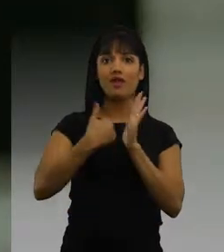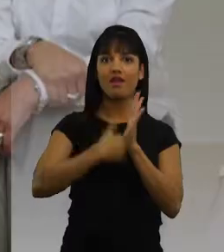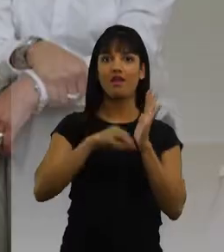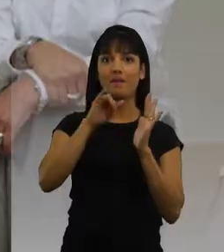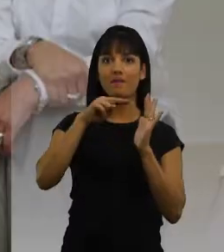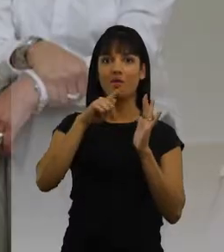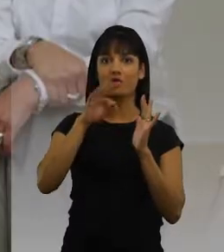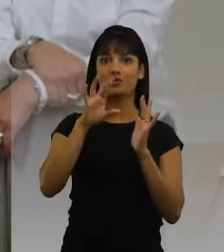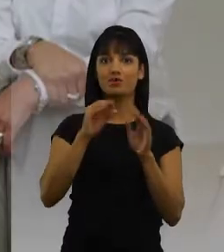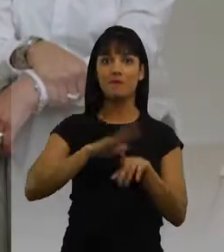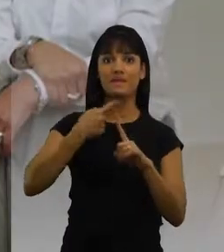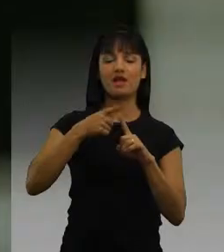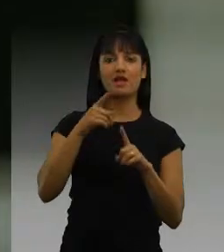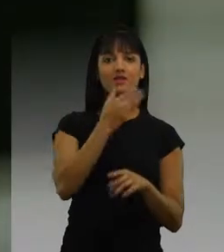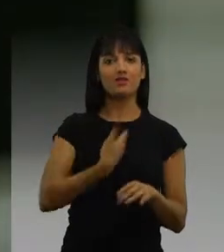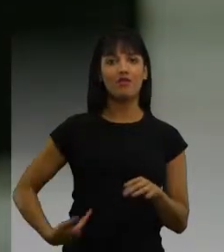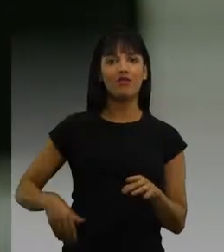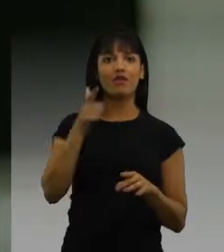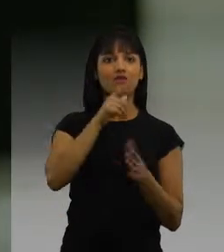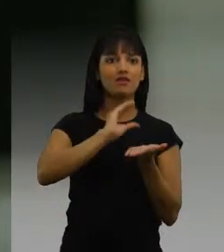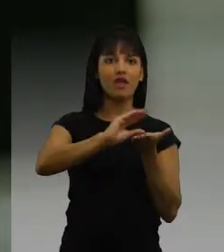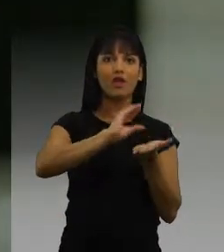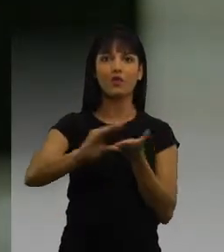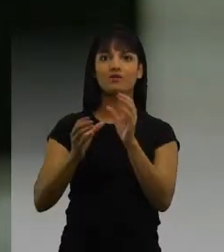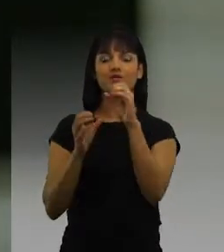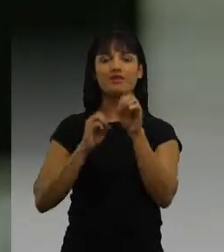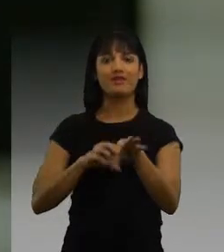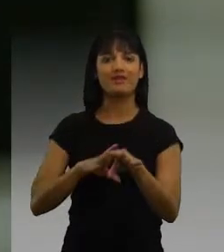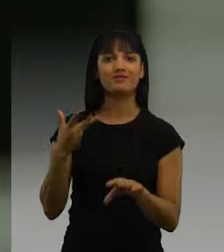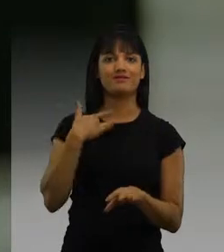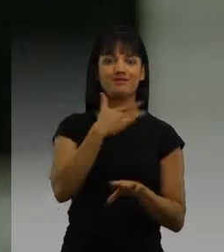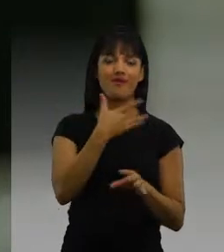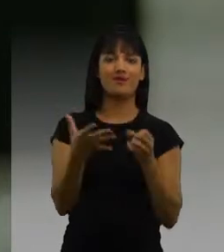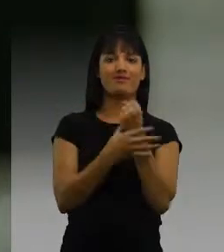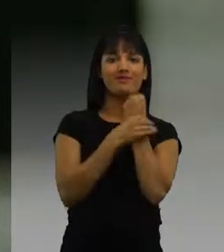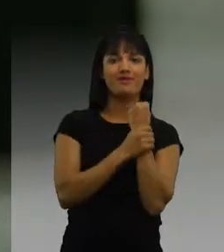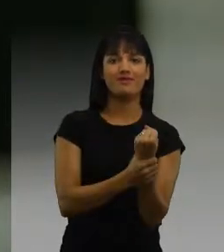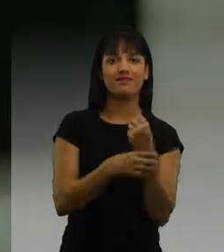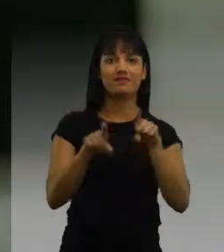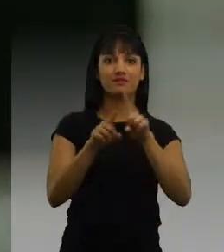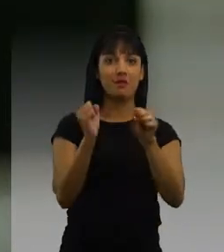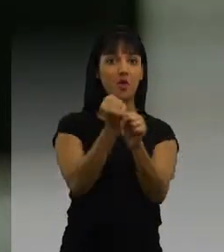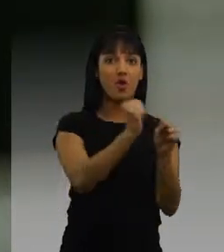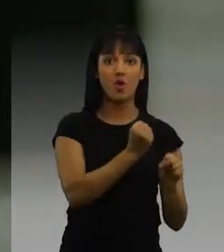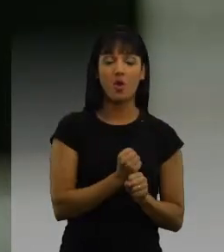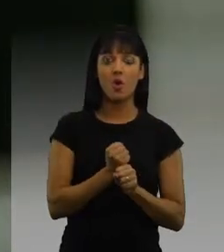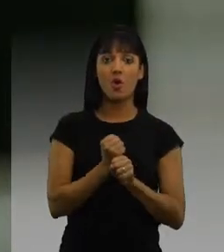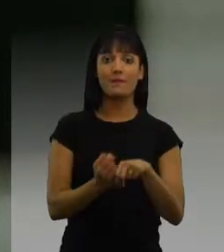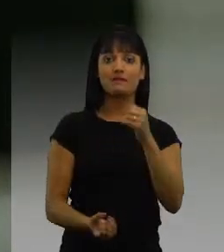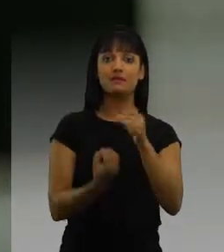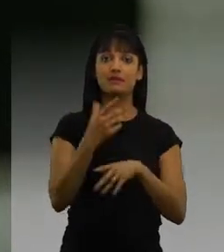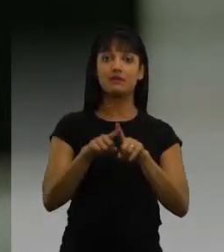o governo tem mais recursos, investe em educação, investe em saúde, investe em segurança, investe em obras, cria uma